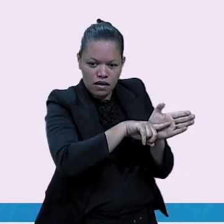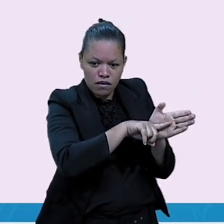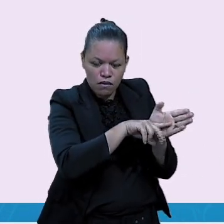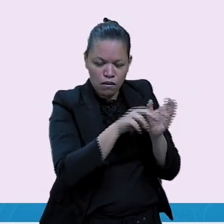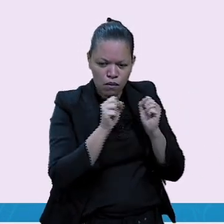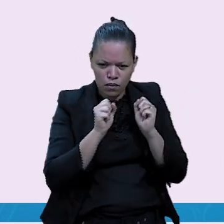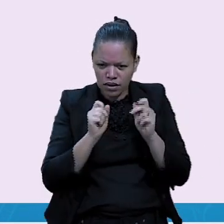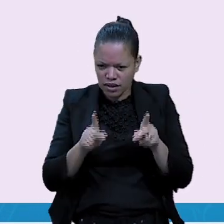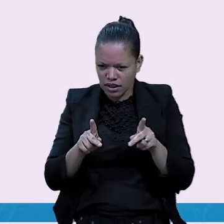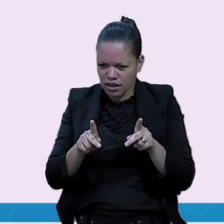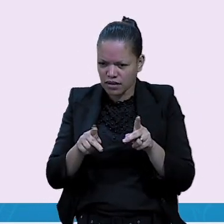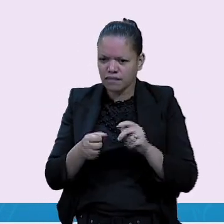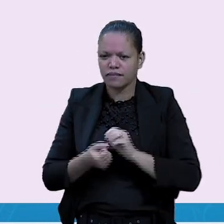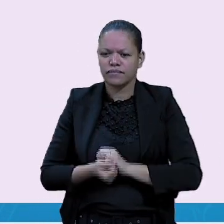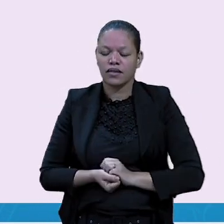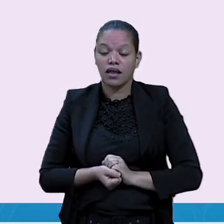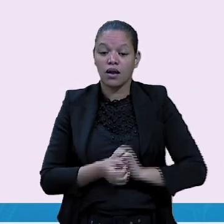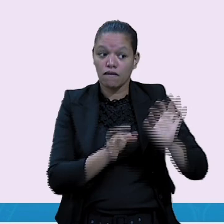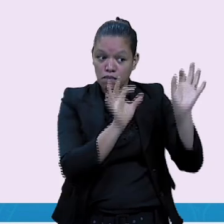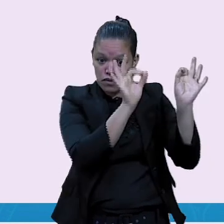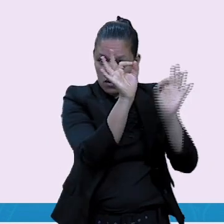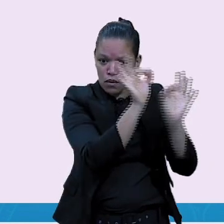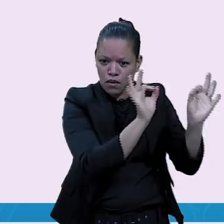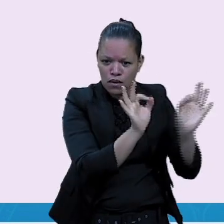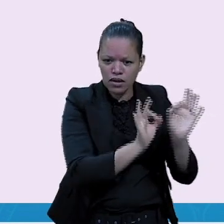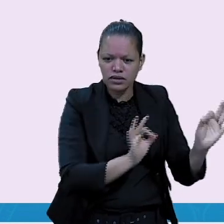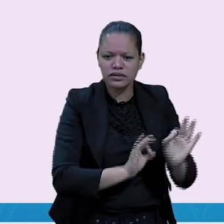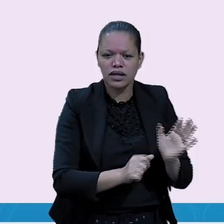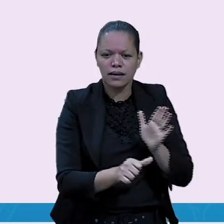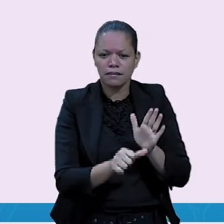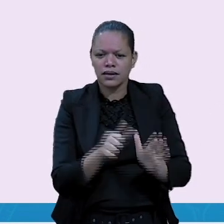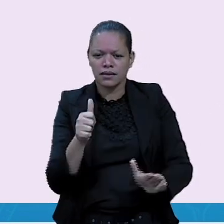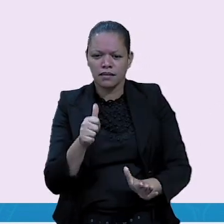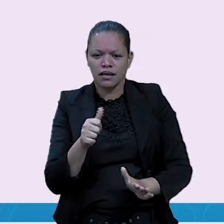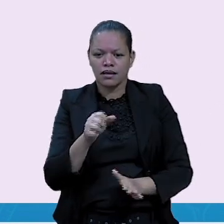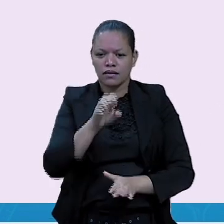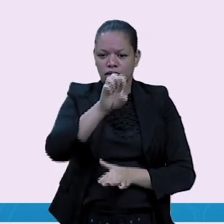essa conta aqui? A Eduarda, ela tem